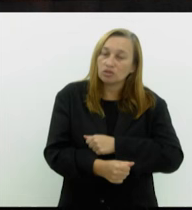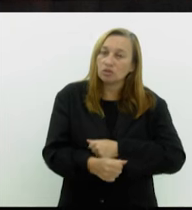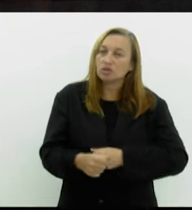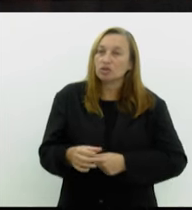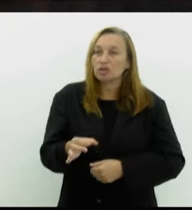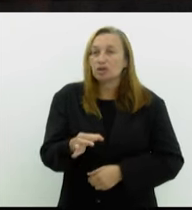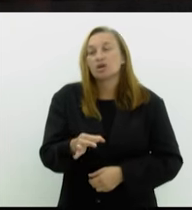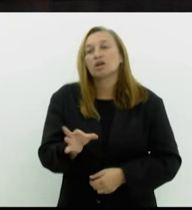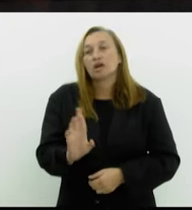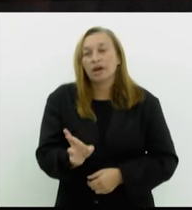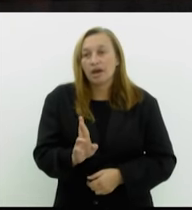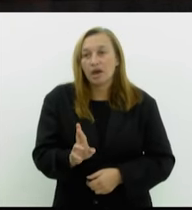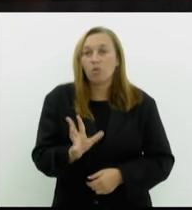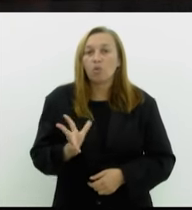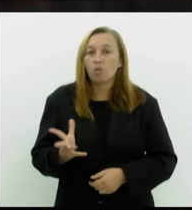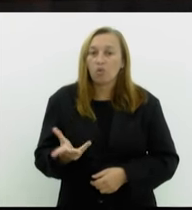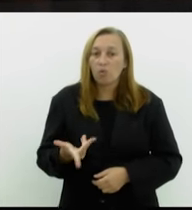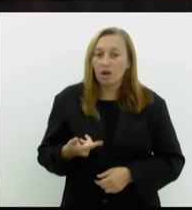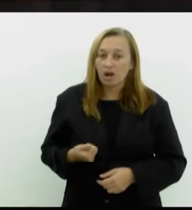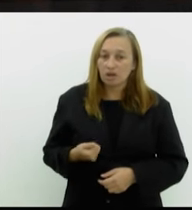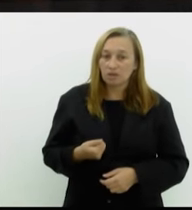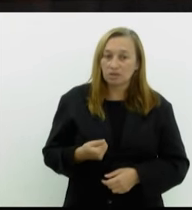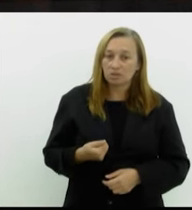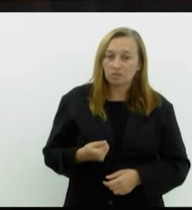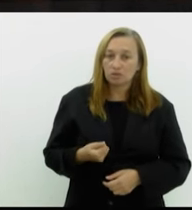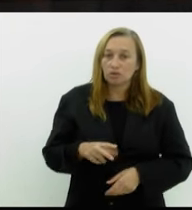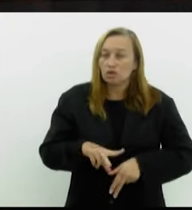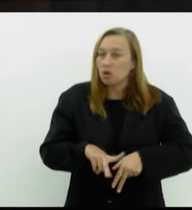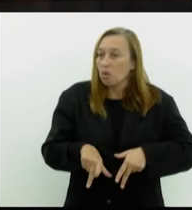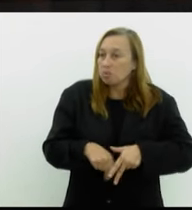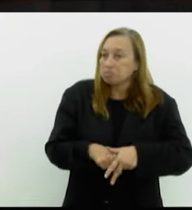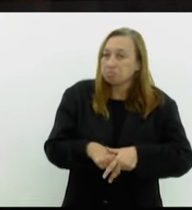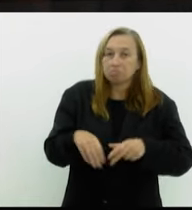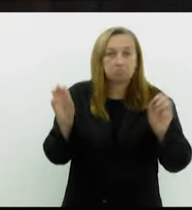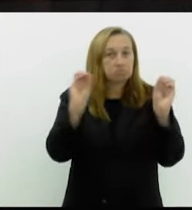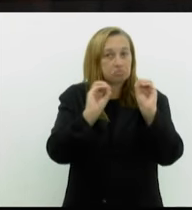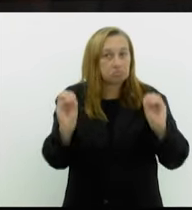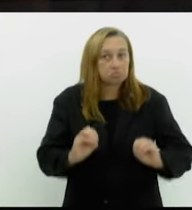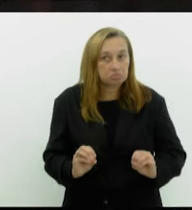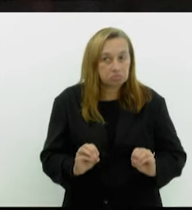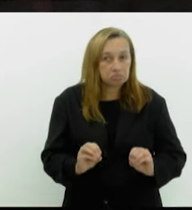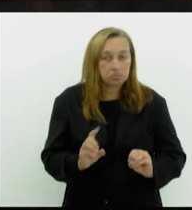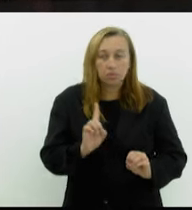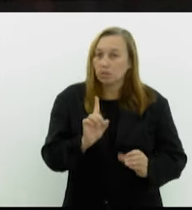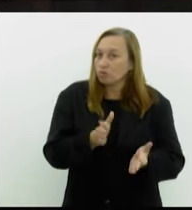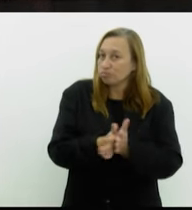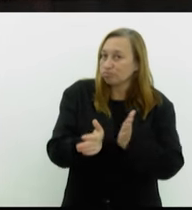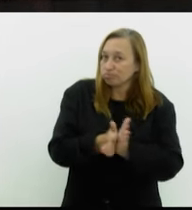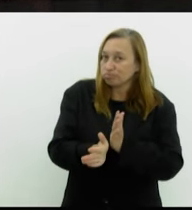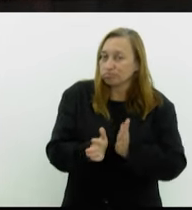com qualidade, sem corrupção e sem desperdício.